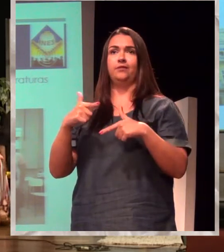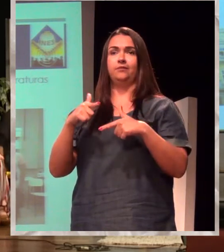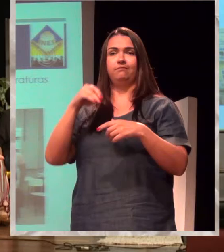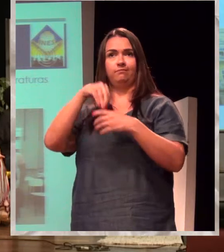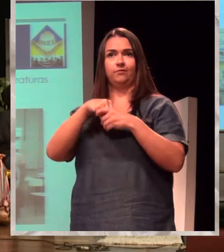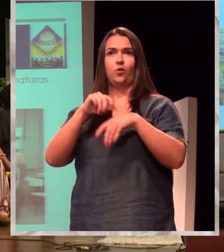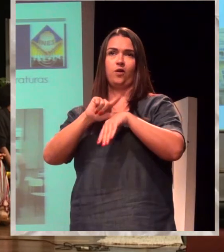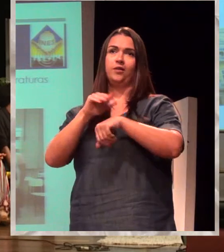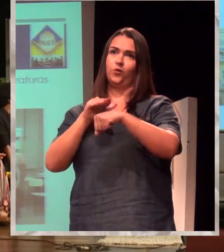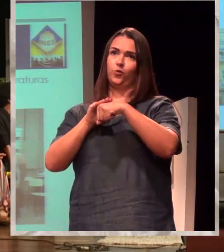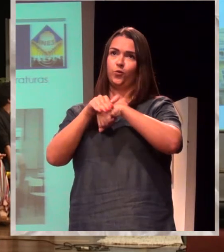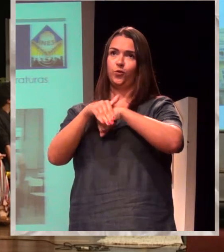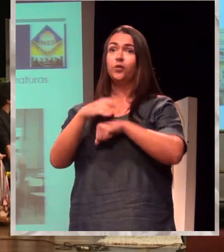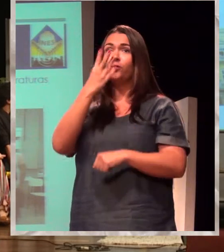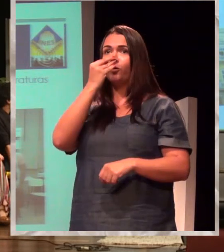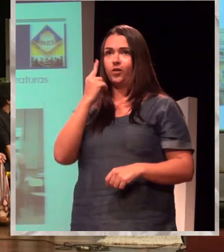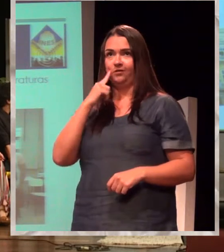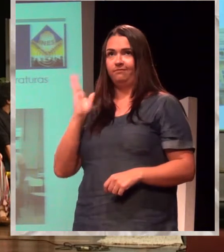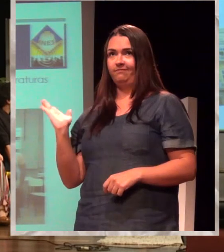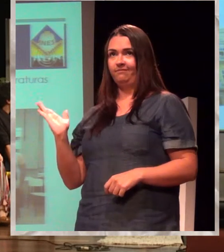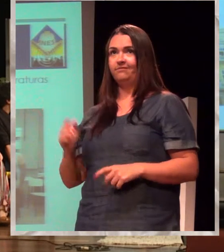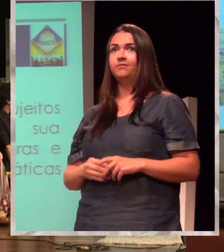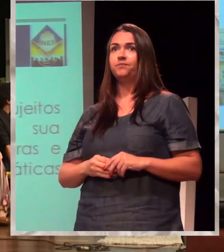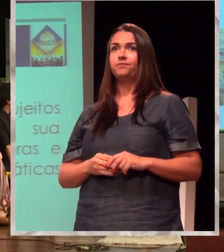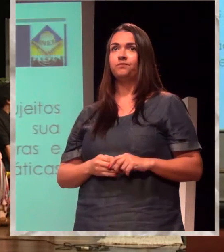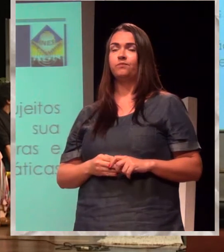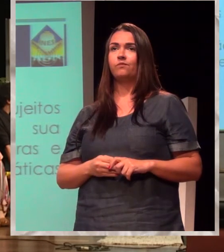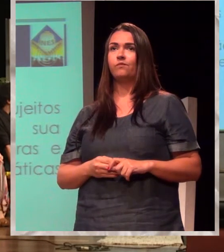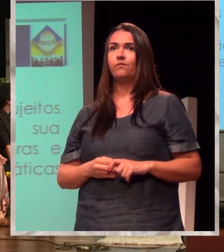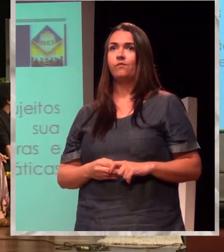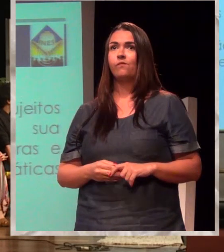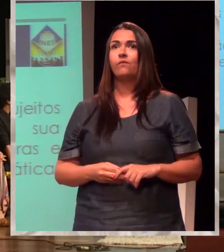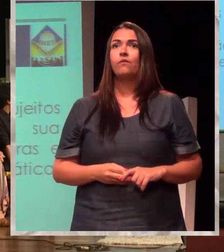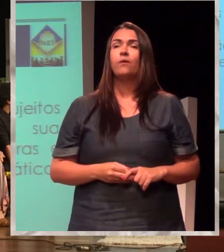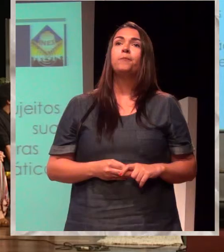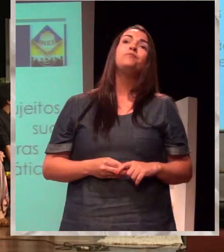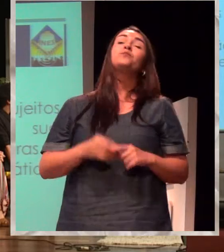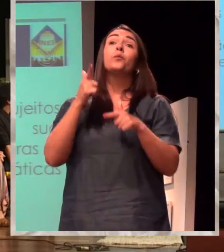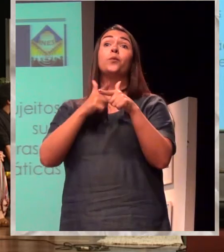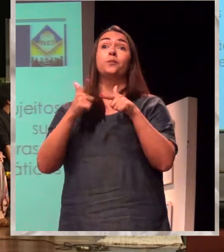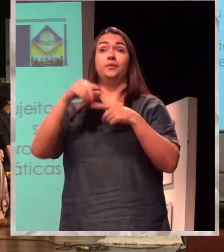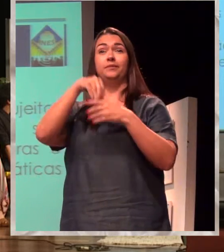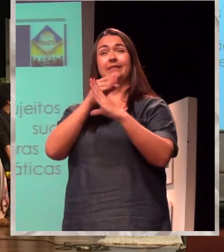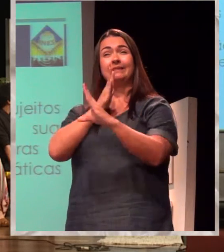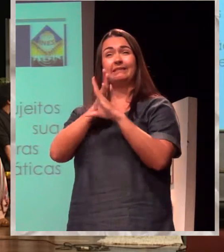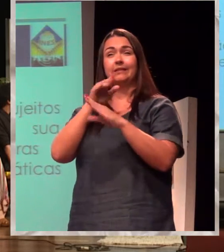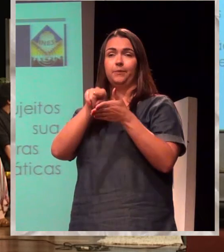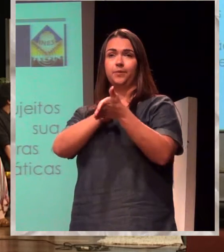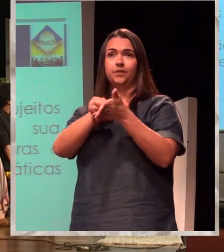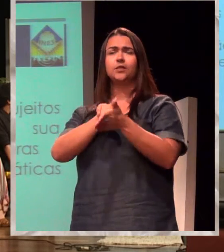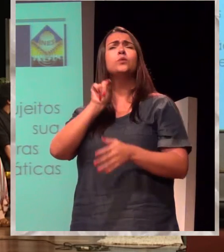noturno. Essa é uma foto de uma turma muito querida que eu já tive aqui. O problema de pesquisa foi o que os